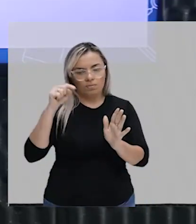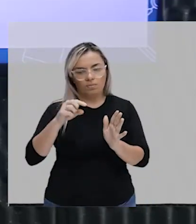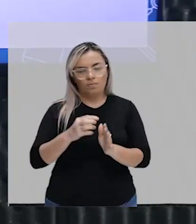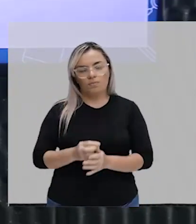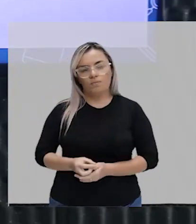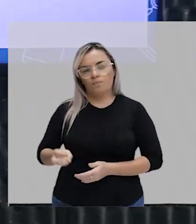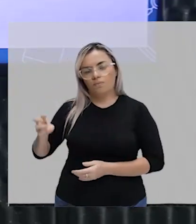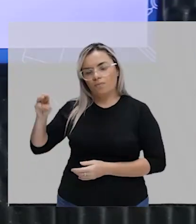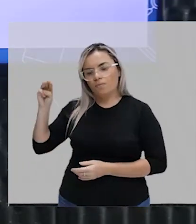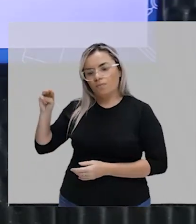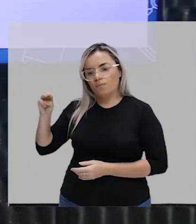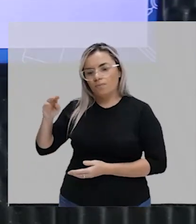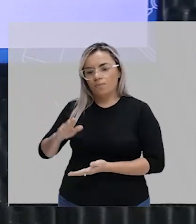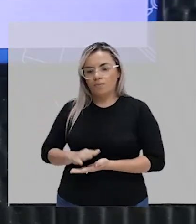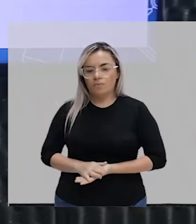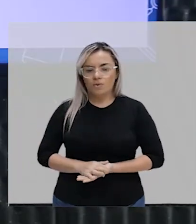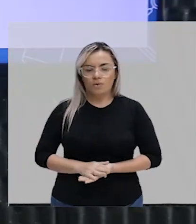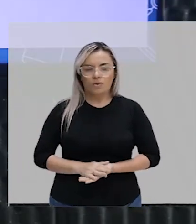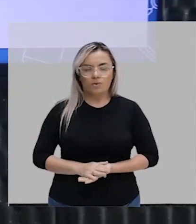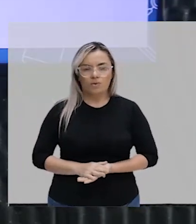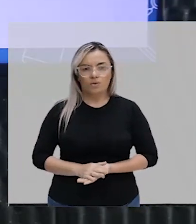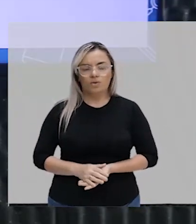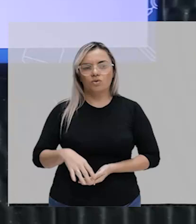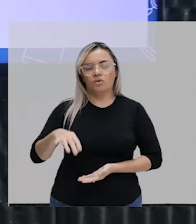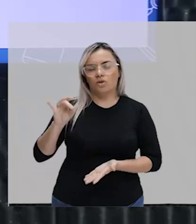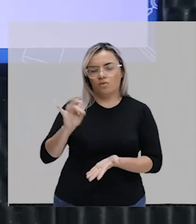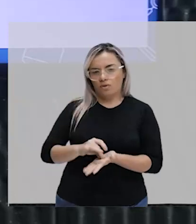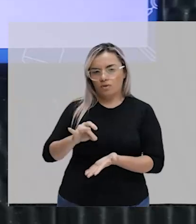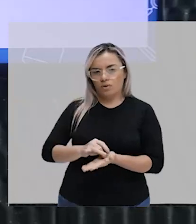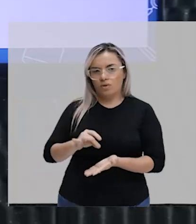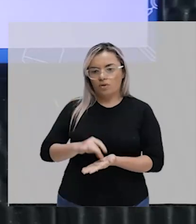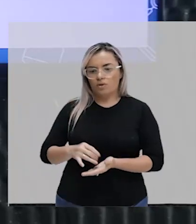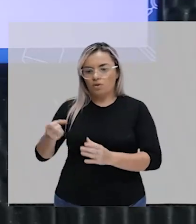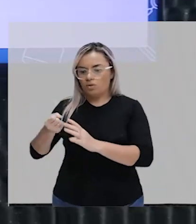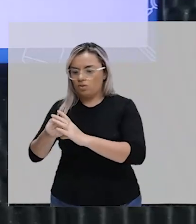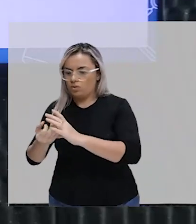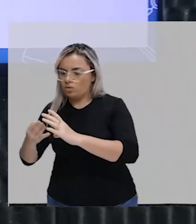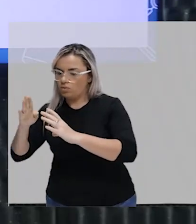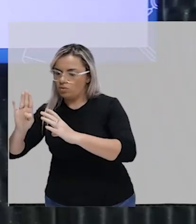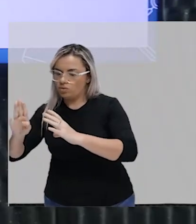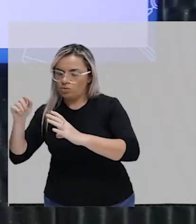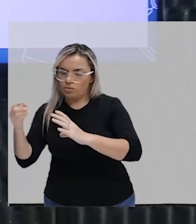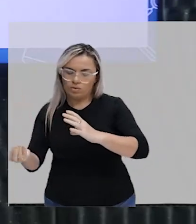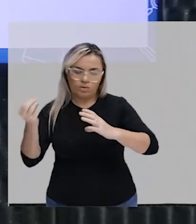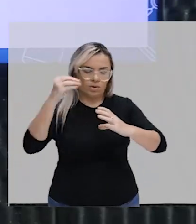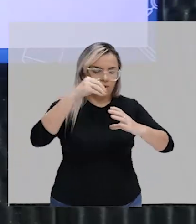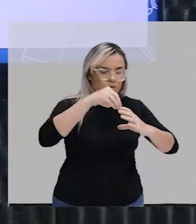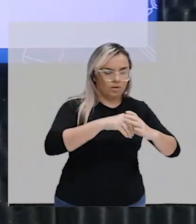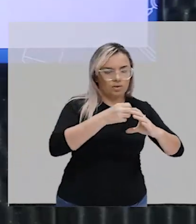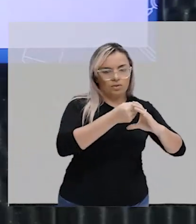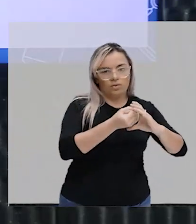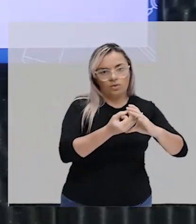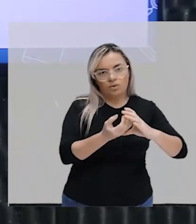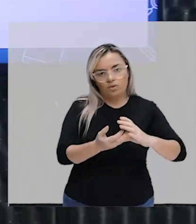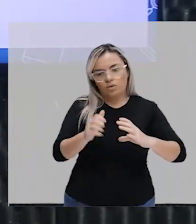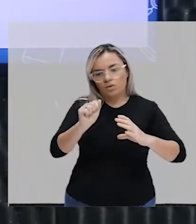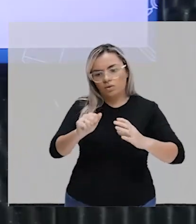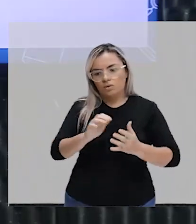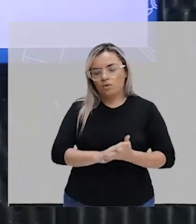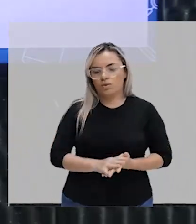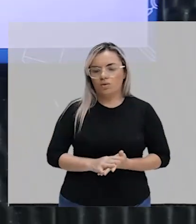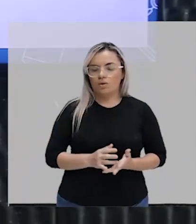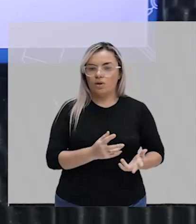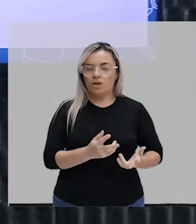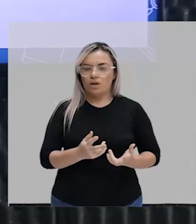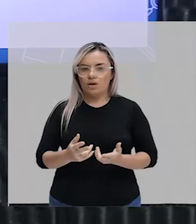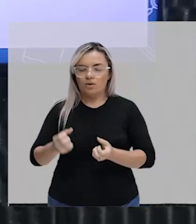que o conjunto B está dentro do conjunto A, né, está incluso no conjunto A, é a mesma coisa